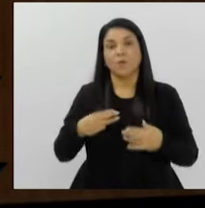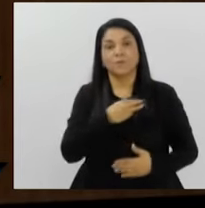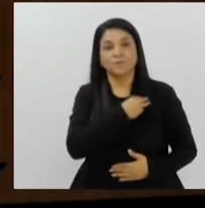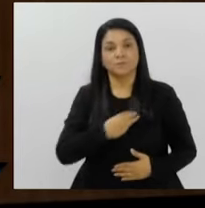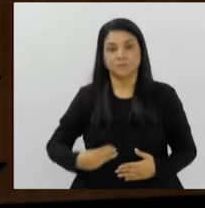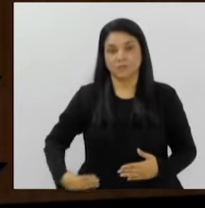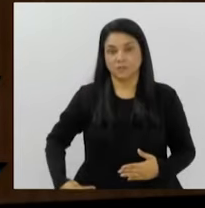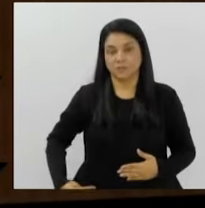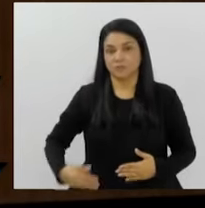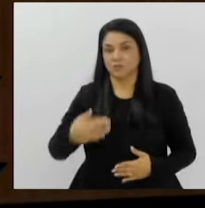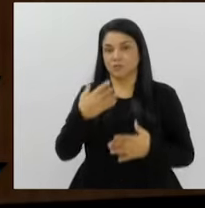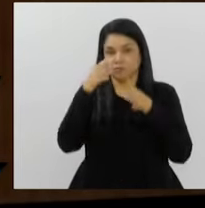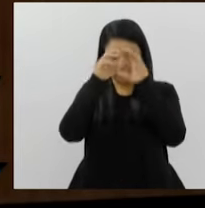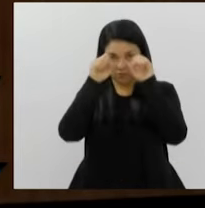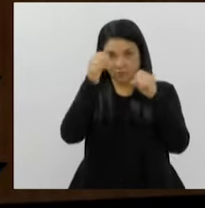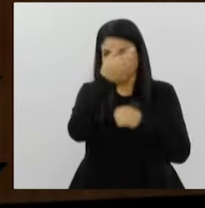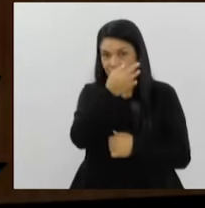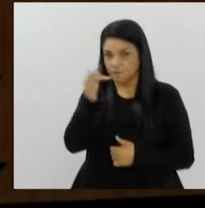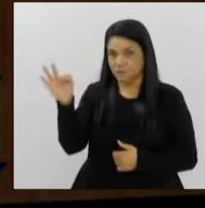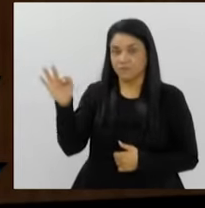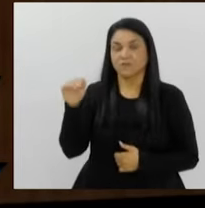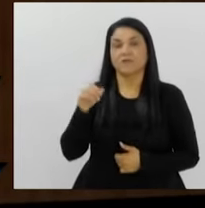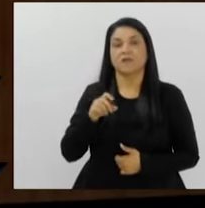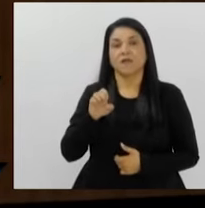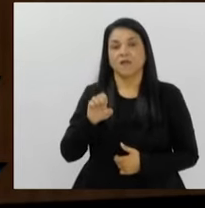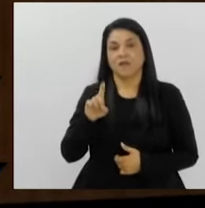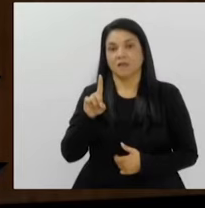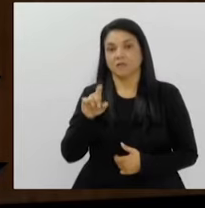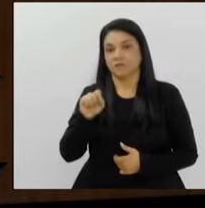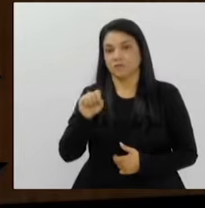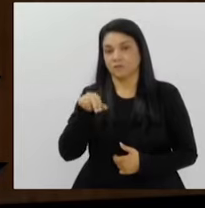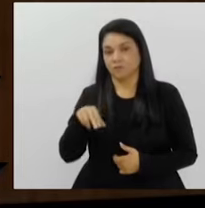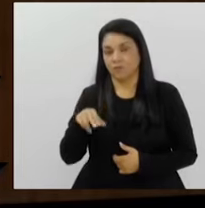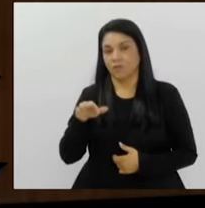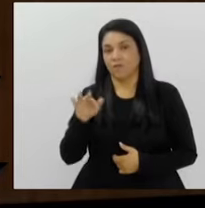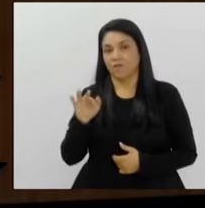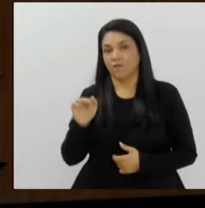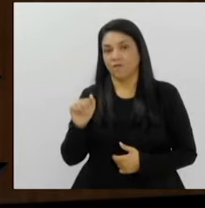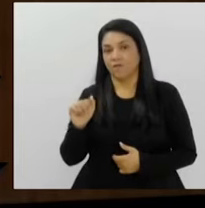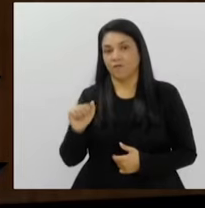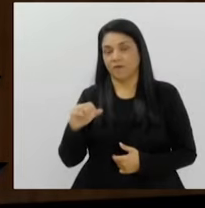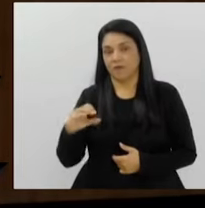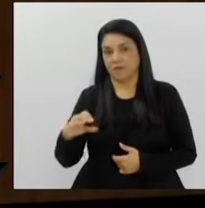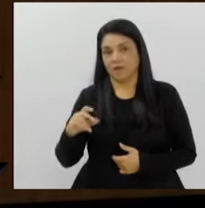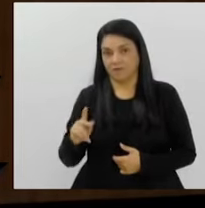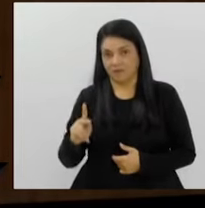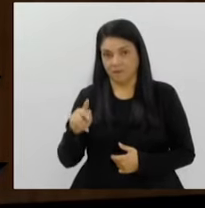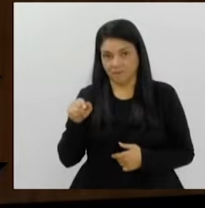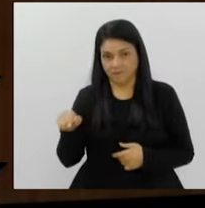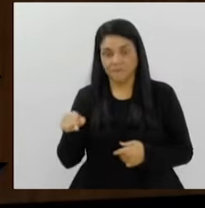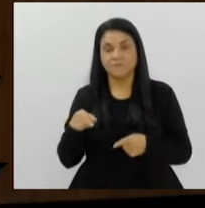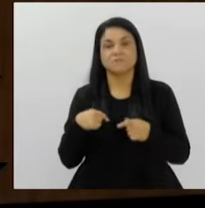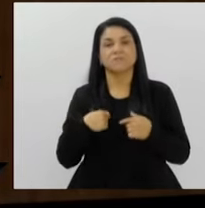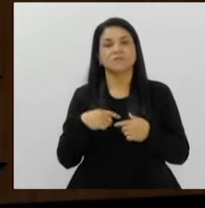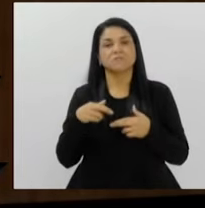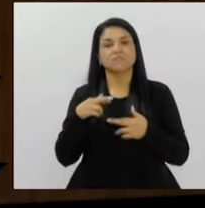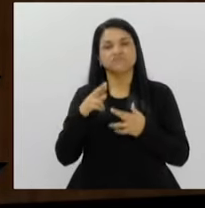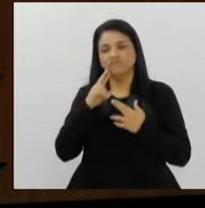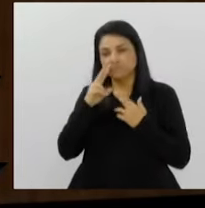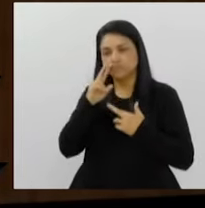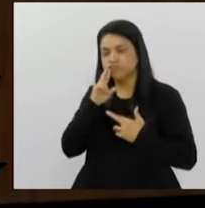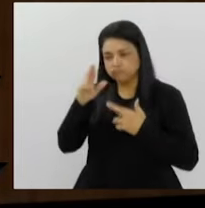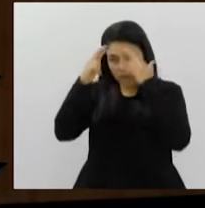Federal, ministro Edson Fachin. Eu quero me dirigir a Vossa Excelência com o